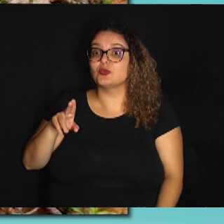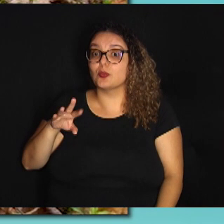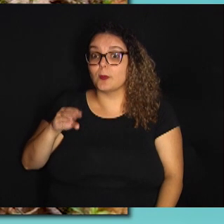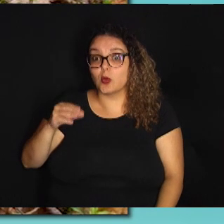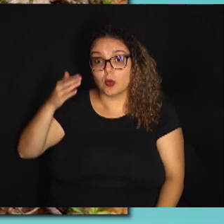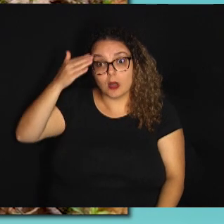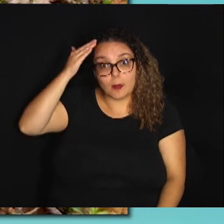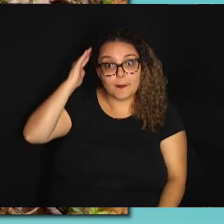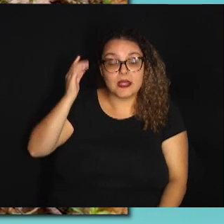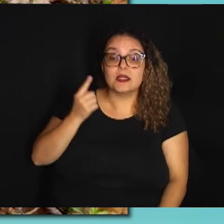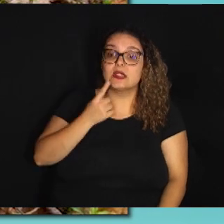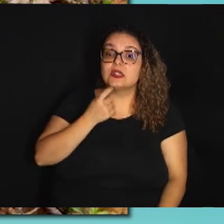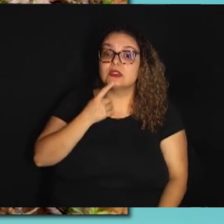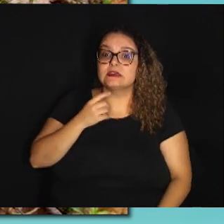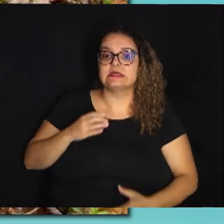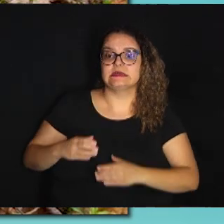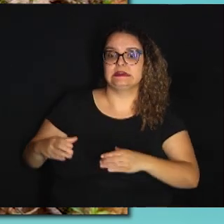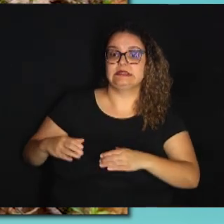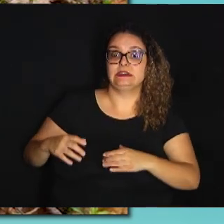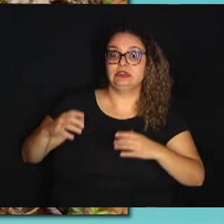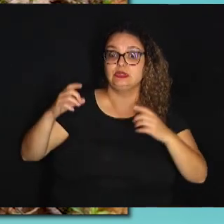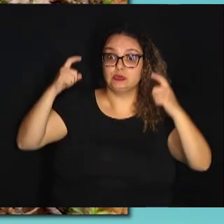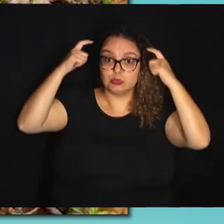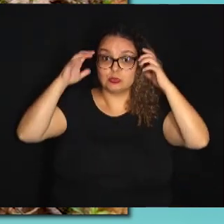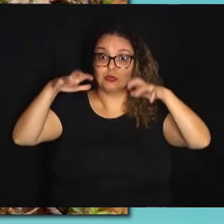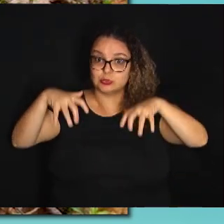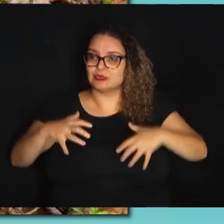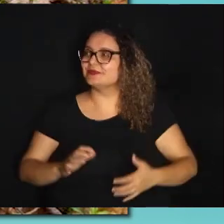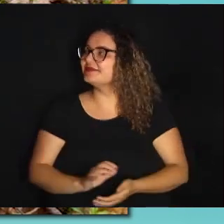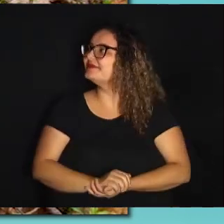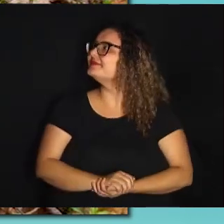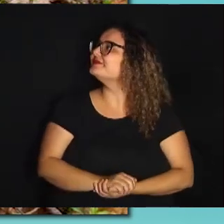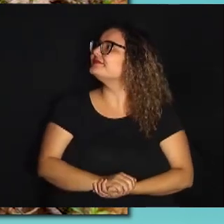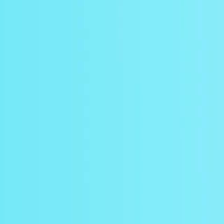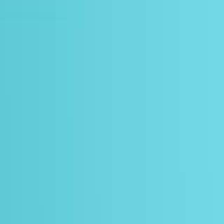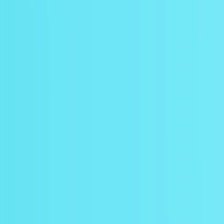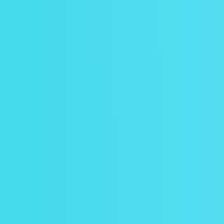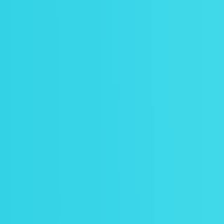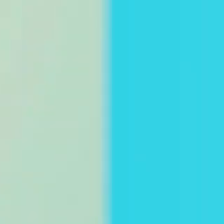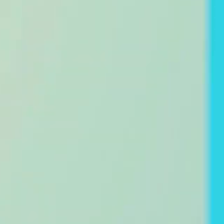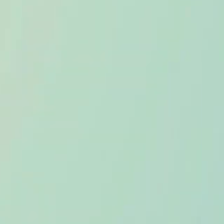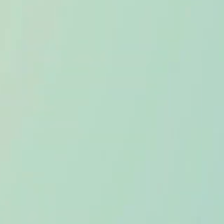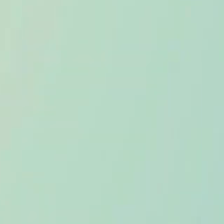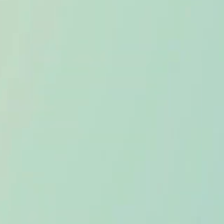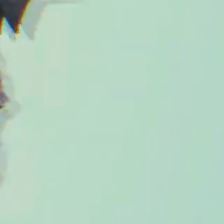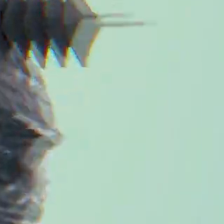registro de um urubu de cabeça vermelha sobre a carcaça de um urso.